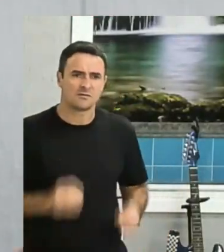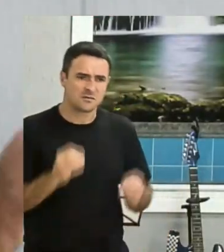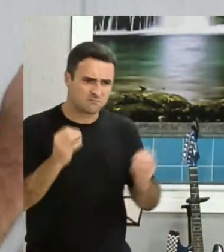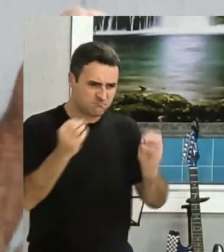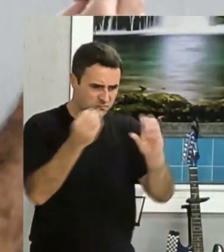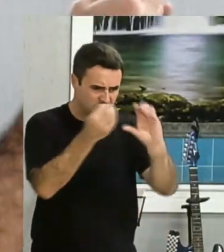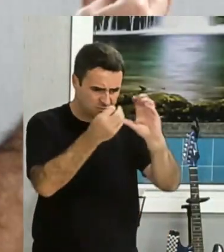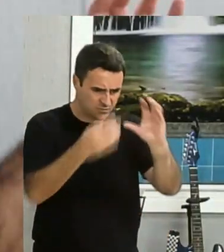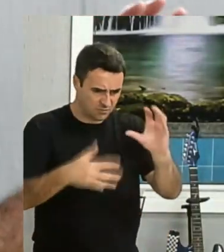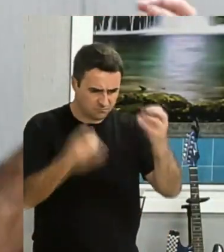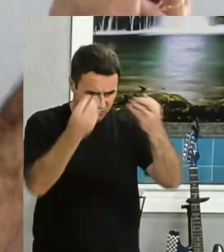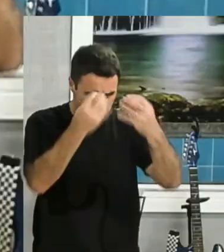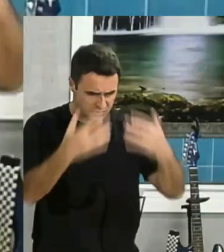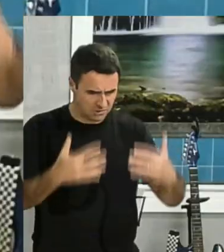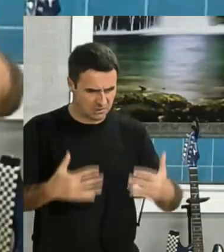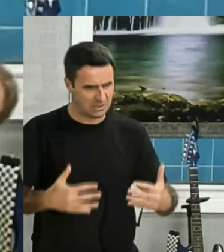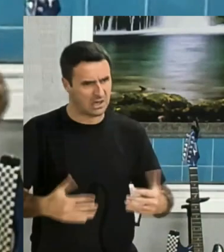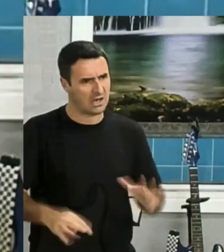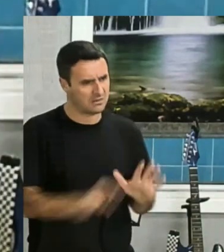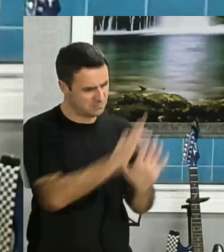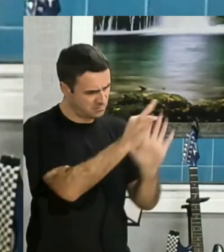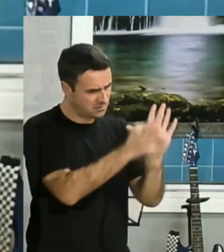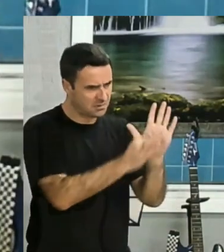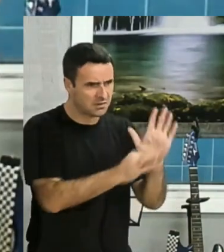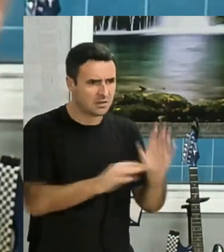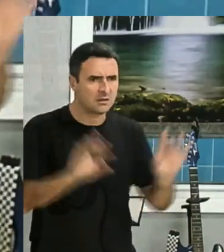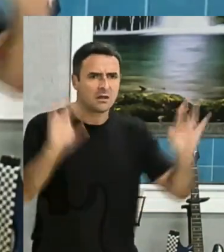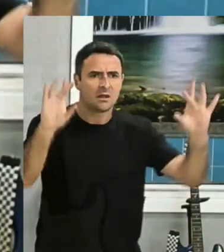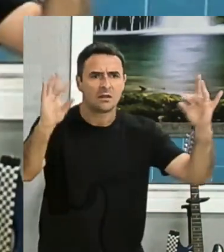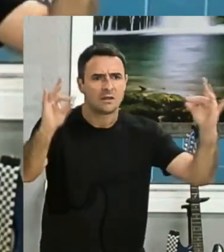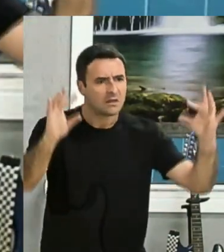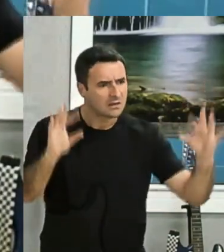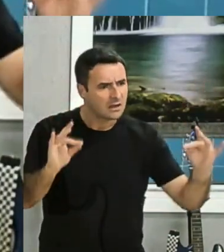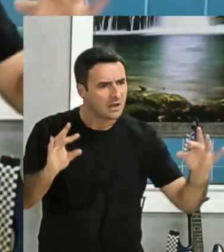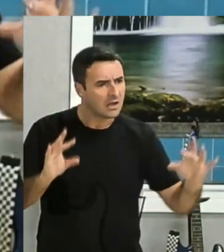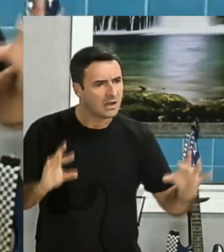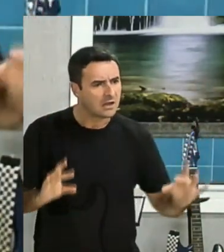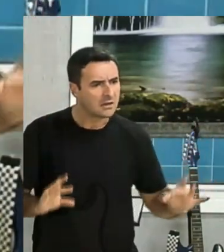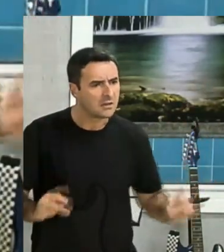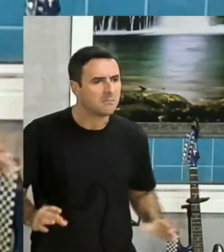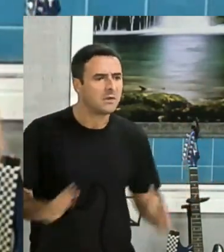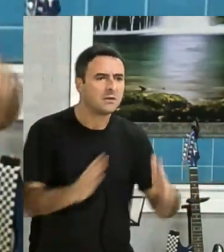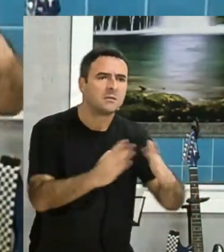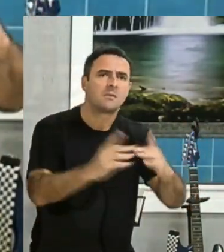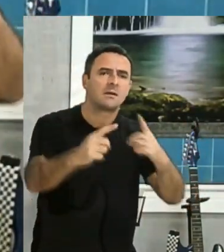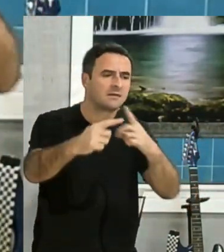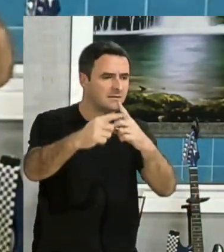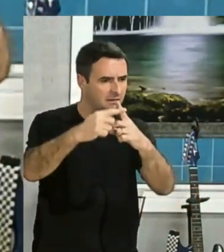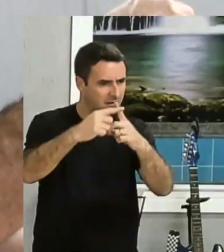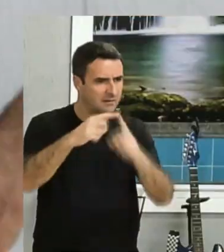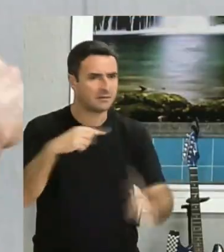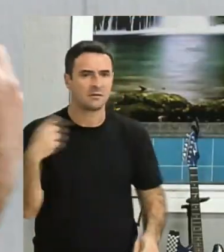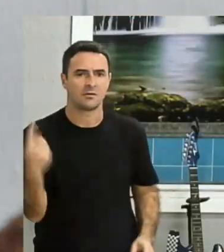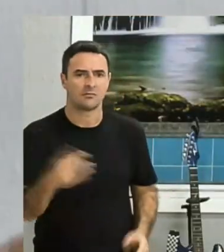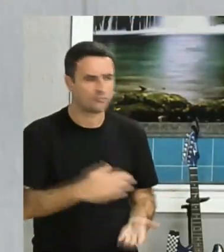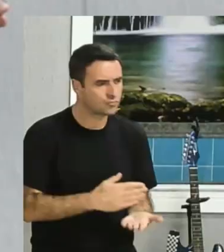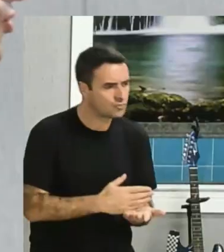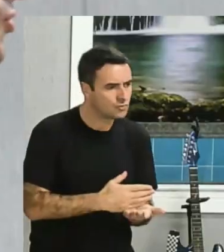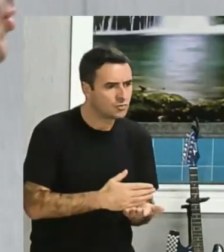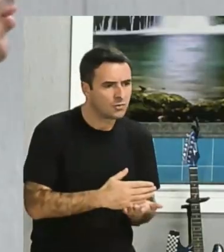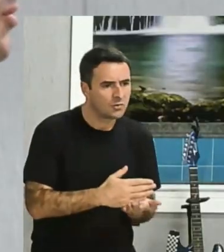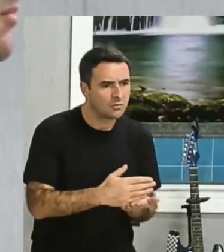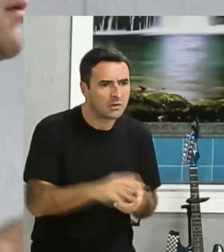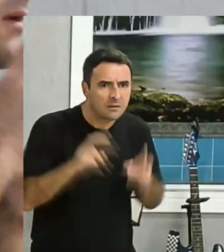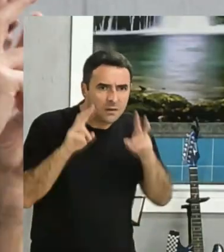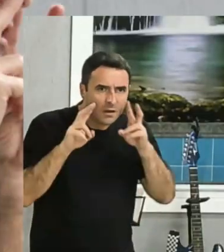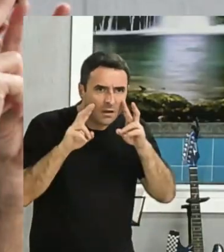reveladas agora, detalhadamente, para cada uma dessas igrejas, que nós vamos começar a